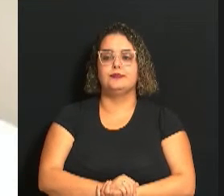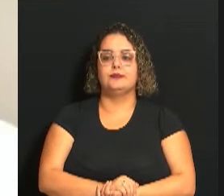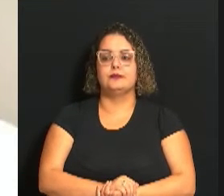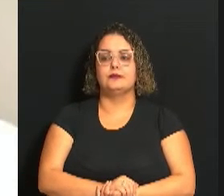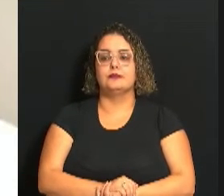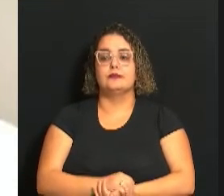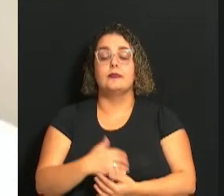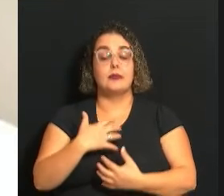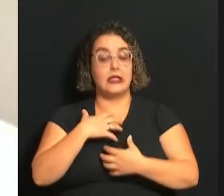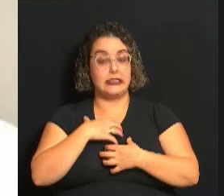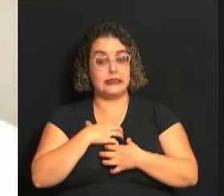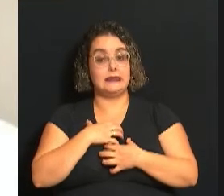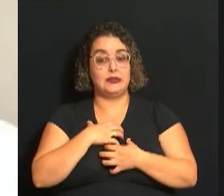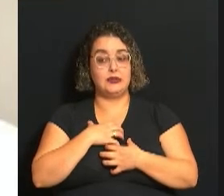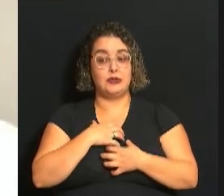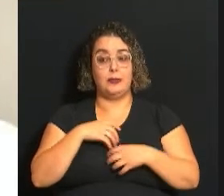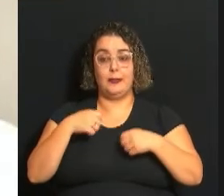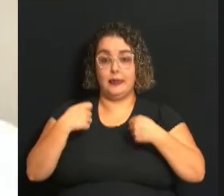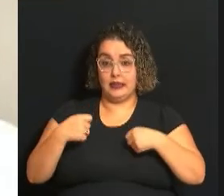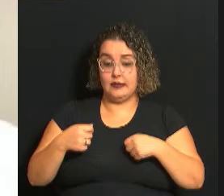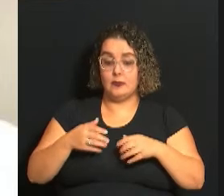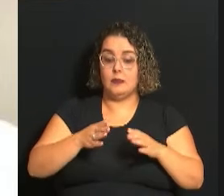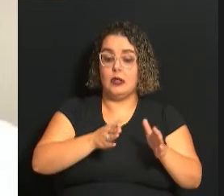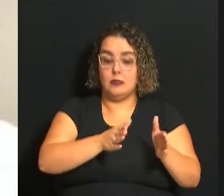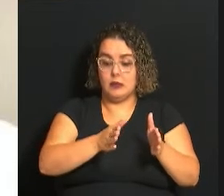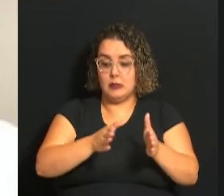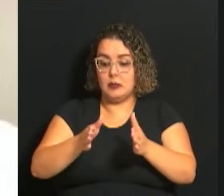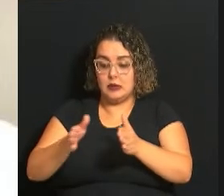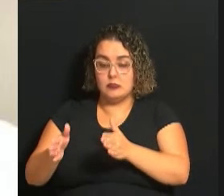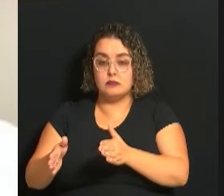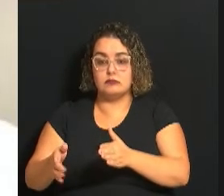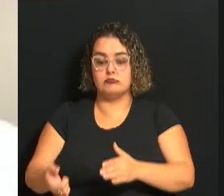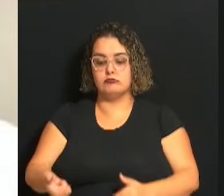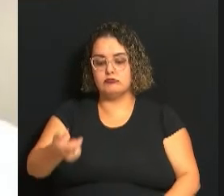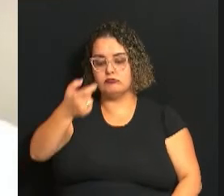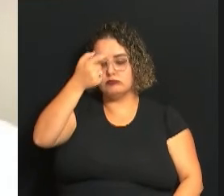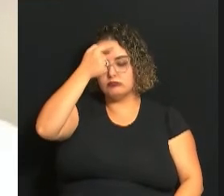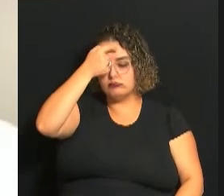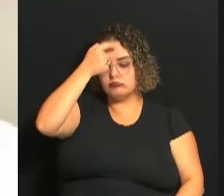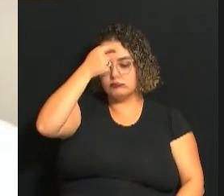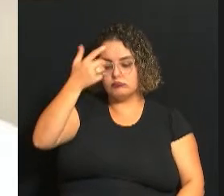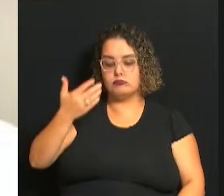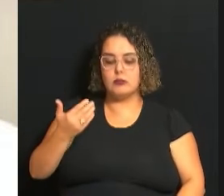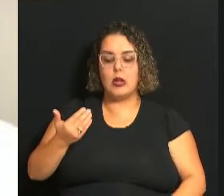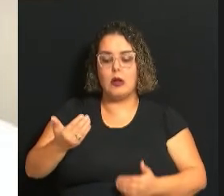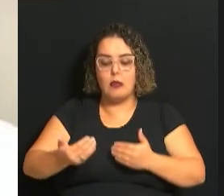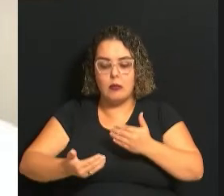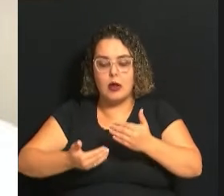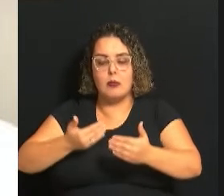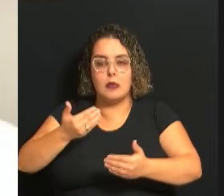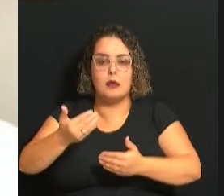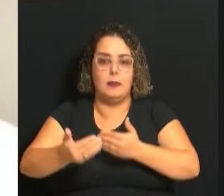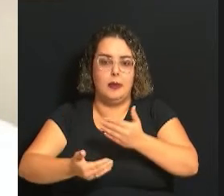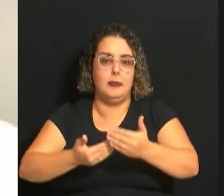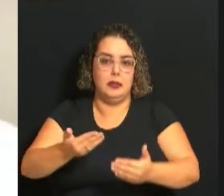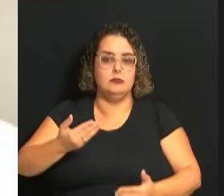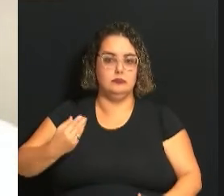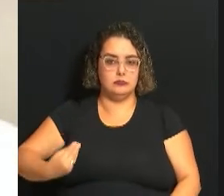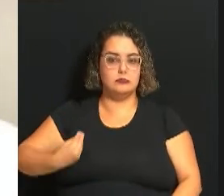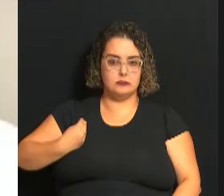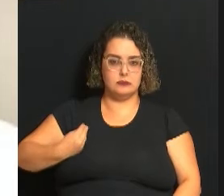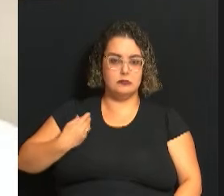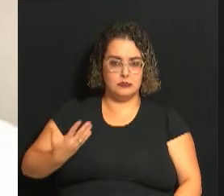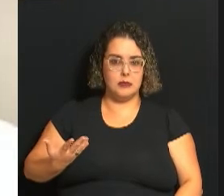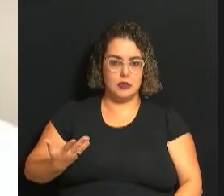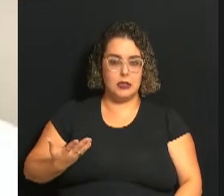senti, né, que eu precisaria passar por esse processo, né, me conscientizei do processo que eu iria passar e pelo fato de saber